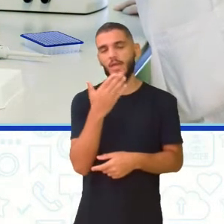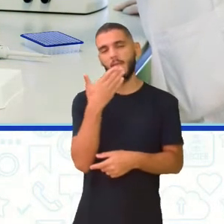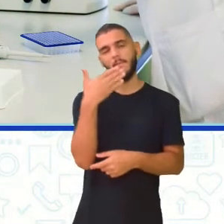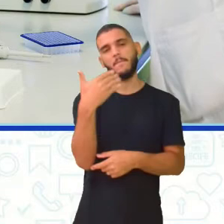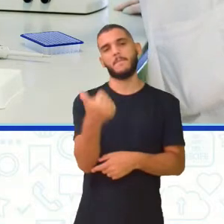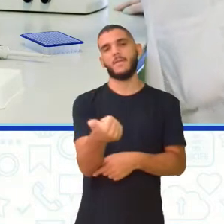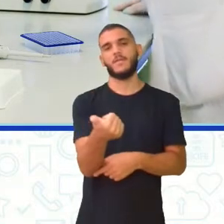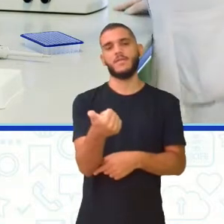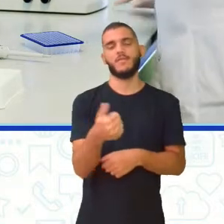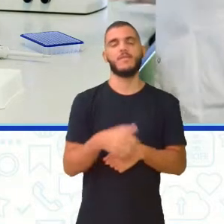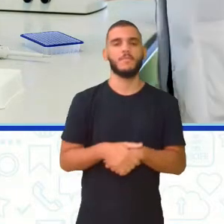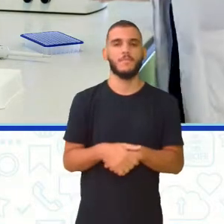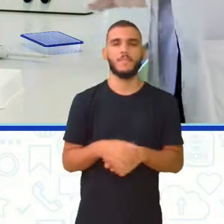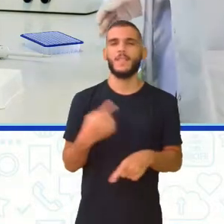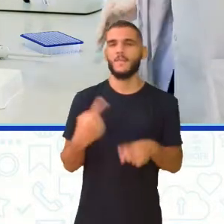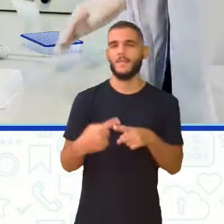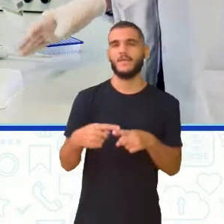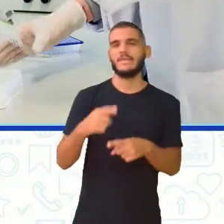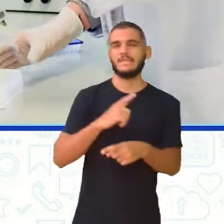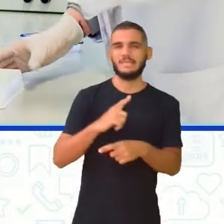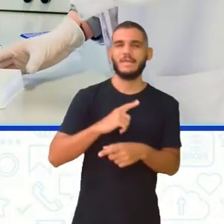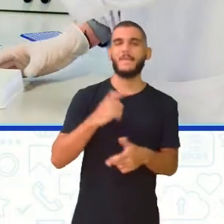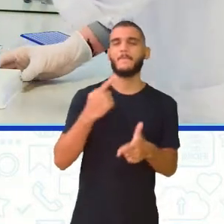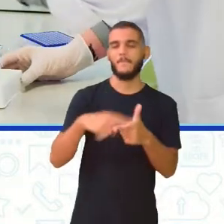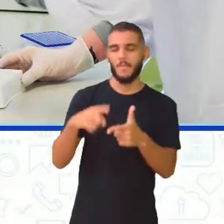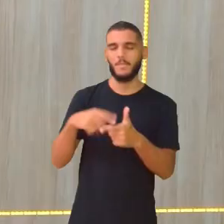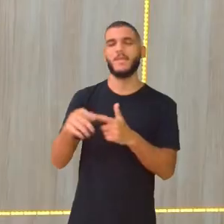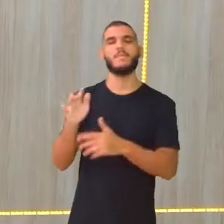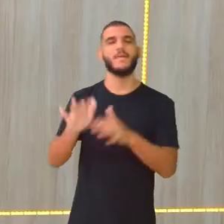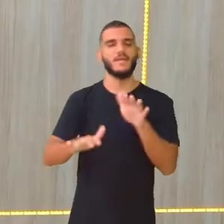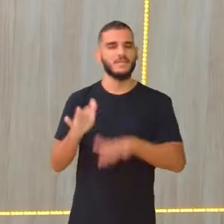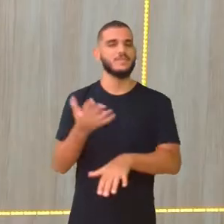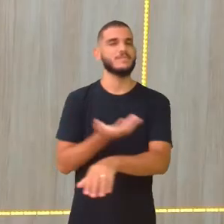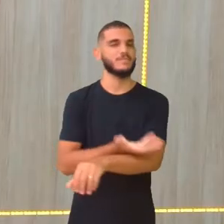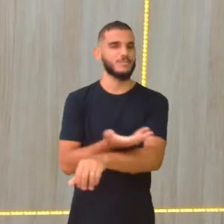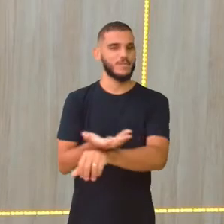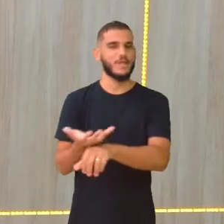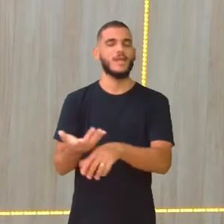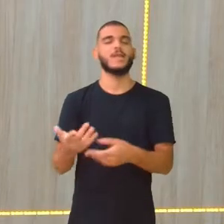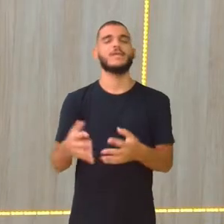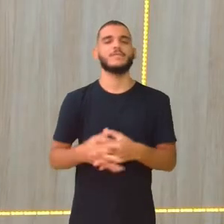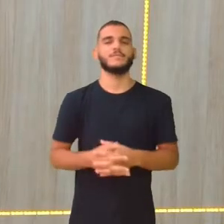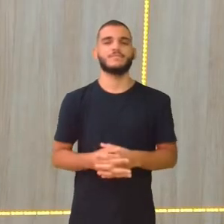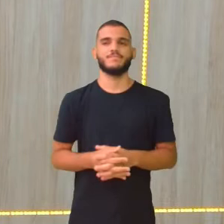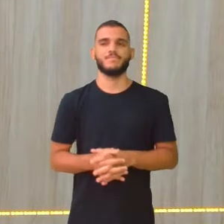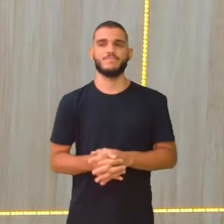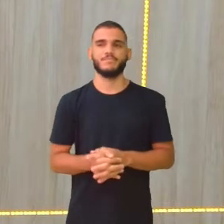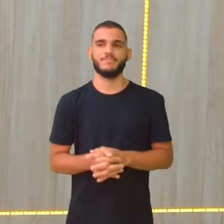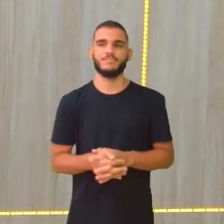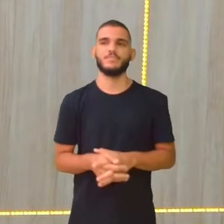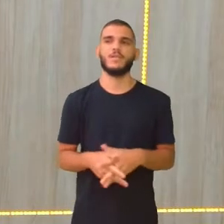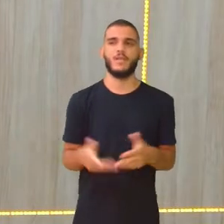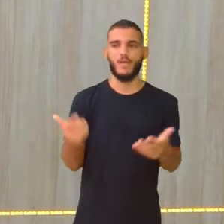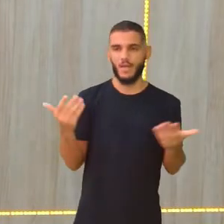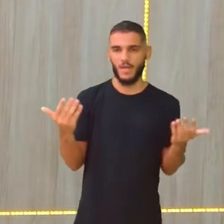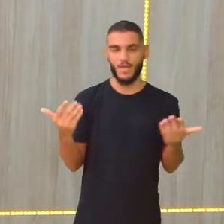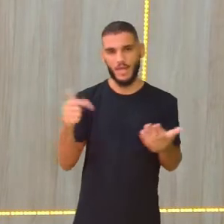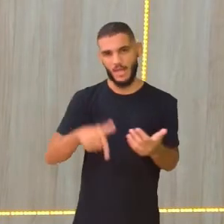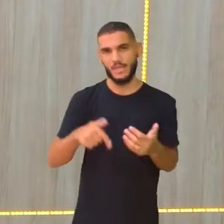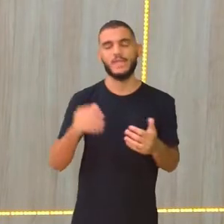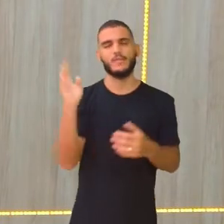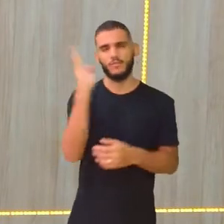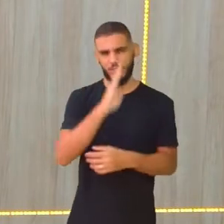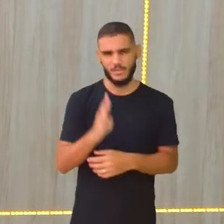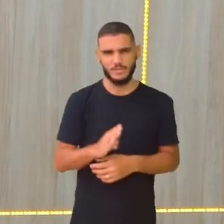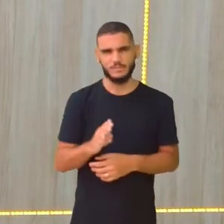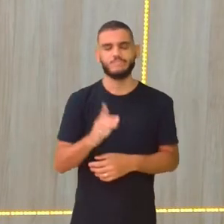vão deixar que determinadas pragas atinjam. E isso já vem acontecendo. E será que vem acontecendo aqui no Brasil?